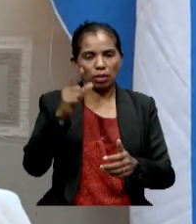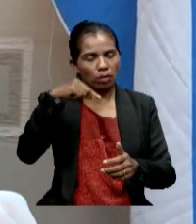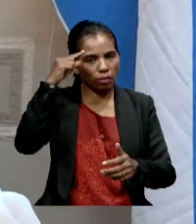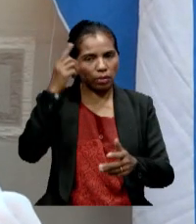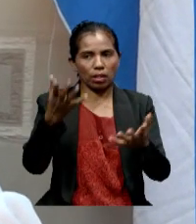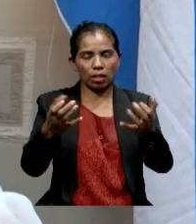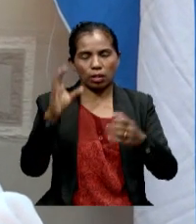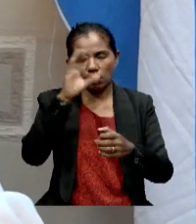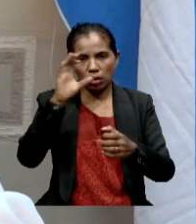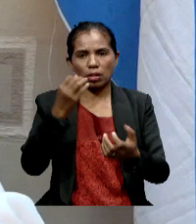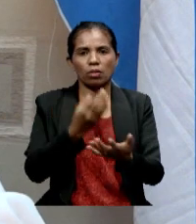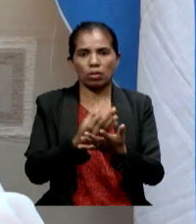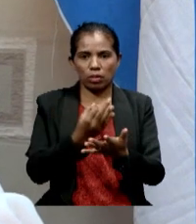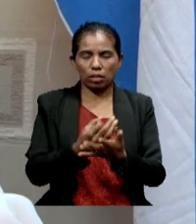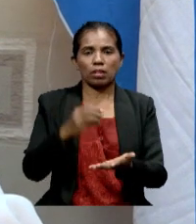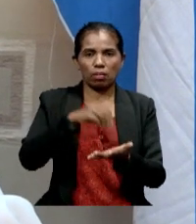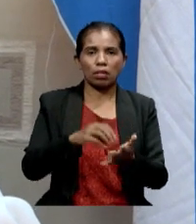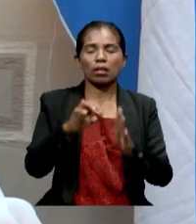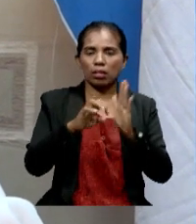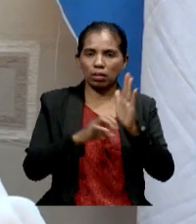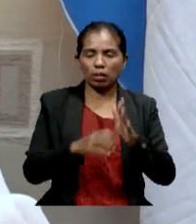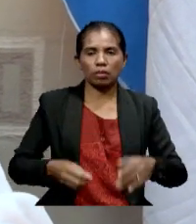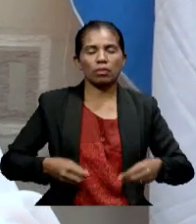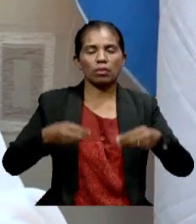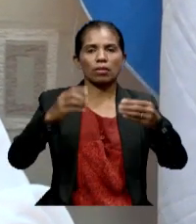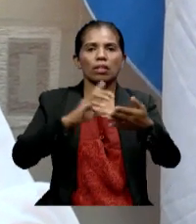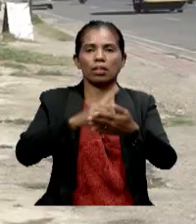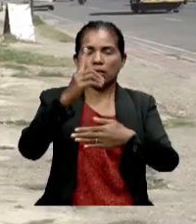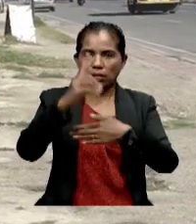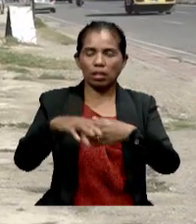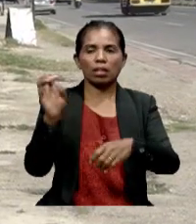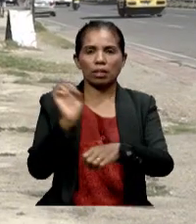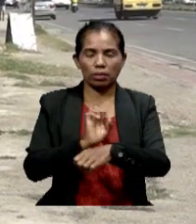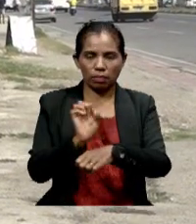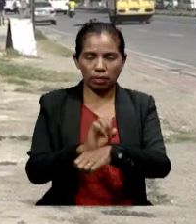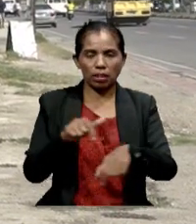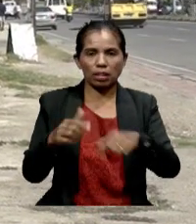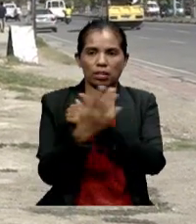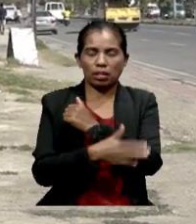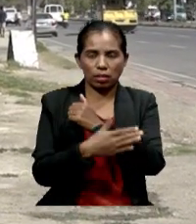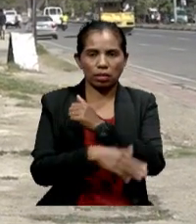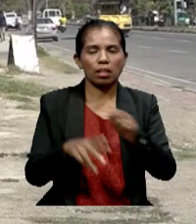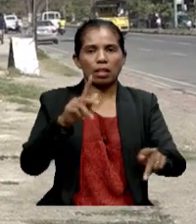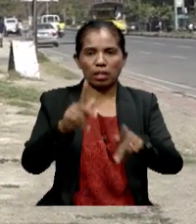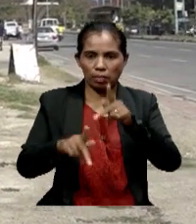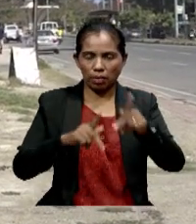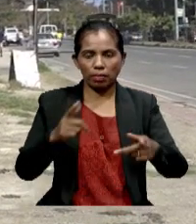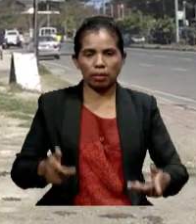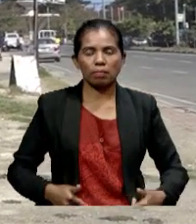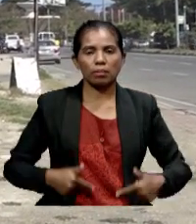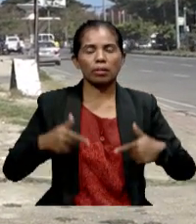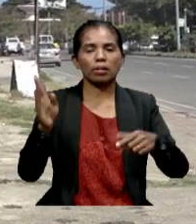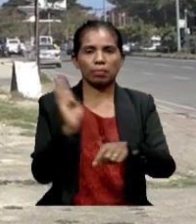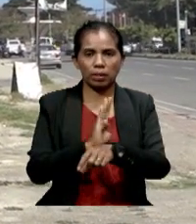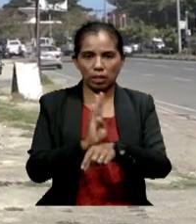hakara buka dete receita ba Estado, onde for peso para desenvolvimento da economia railaran, lhe o povo nebe mores o negócio